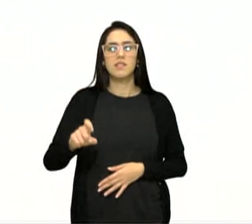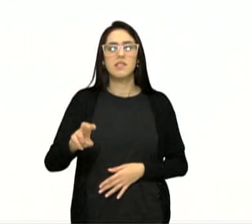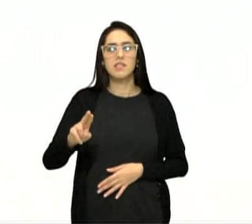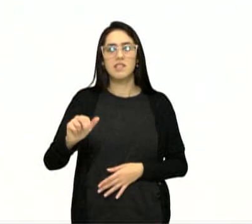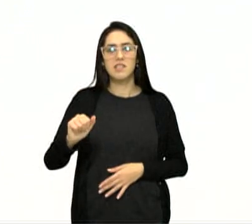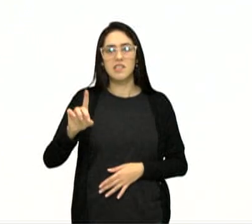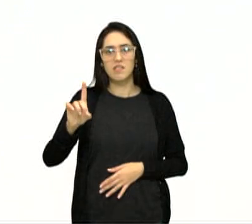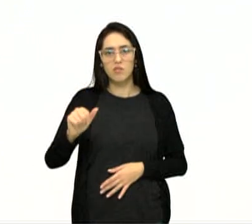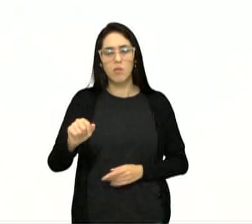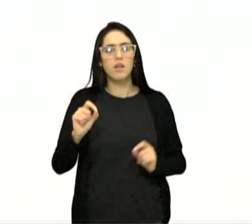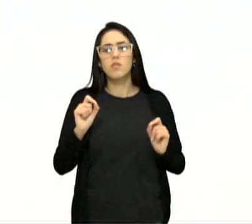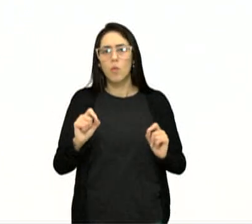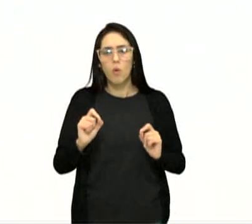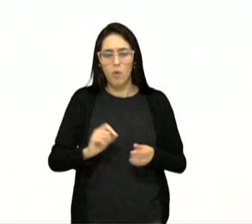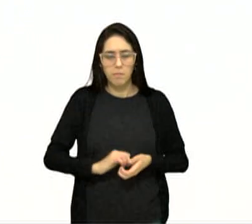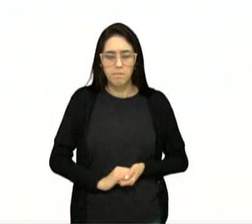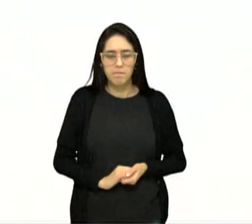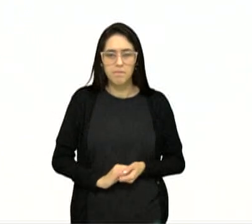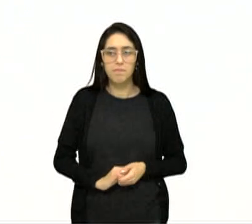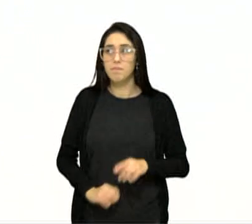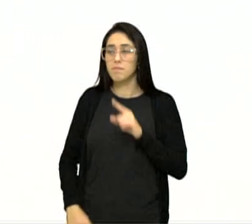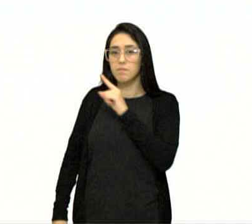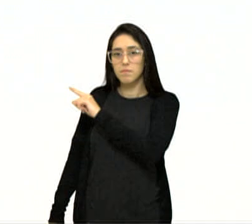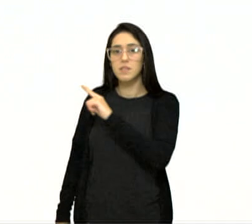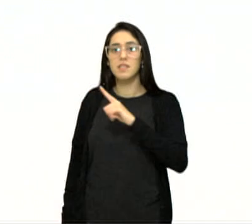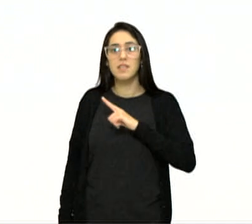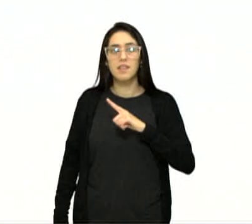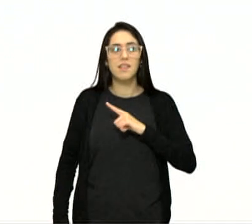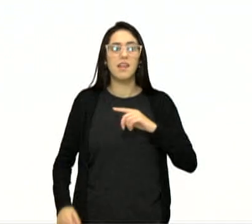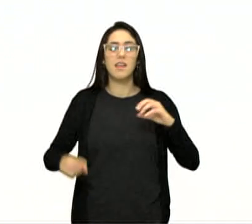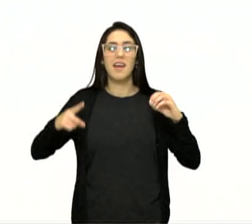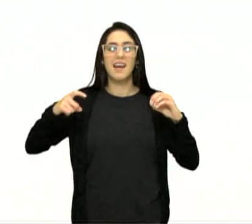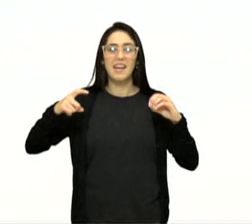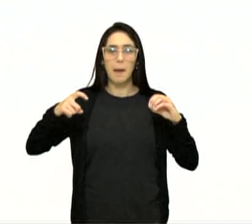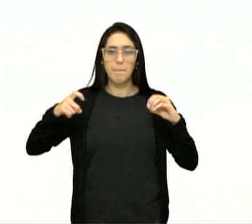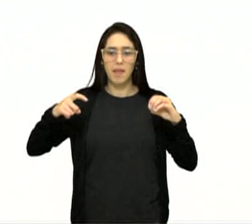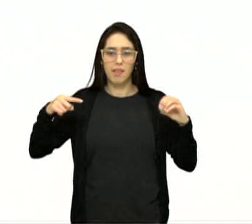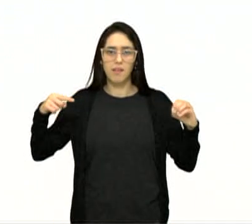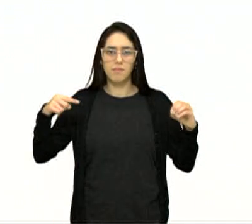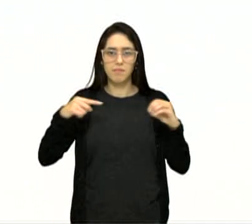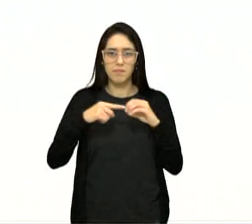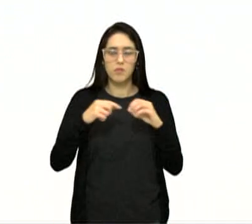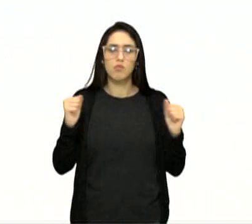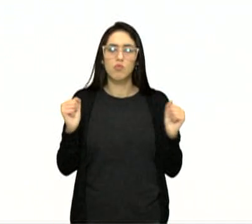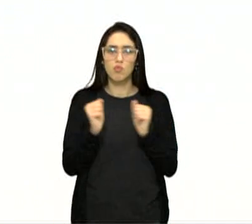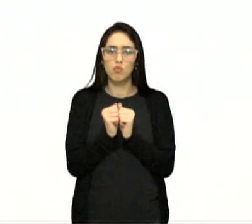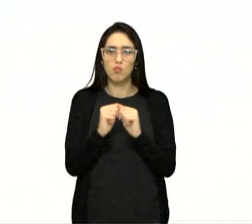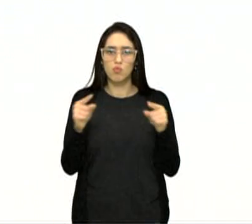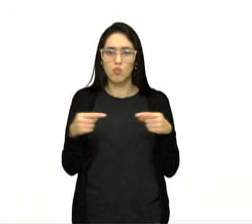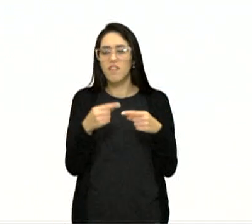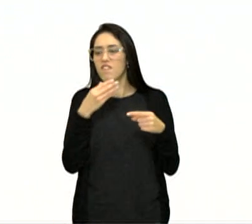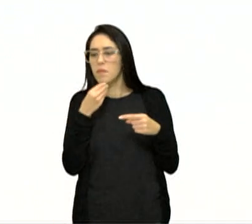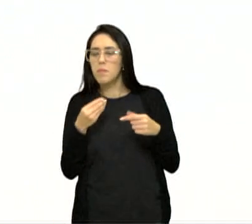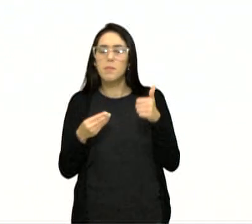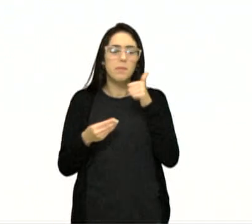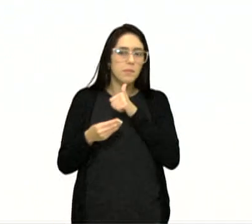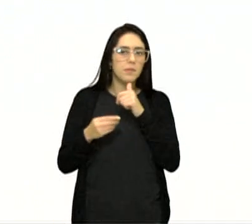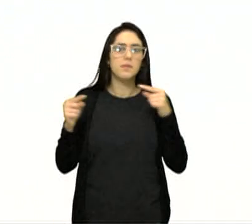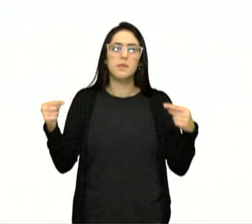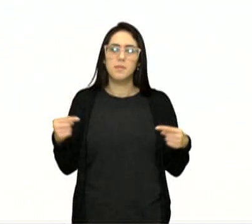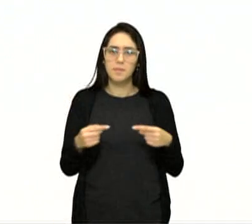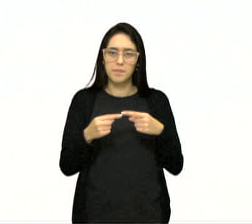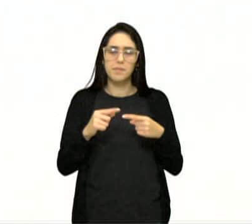tá? Nesse tipo de reprodução ocorre a fusão de gametas, tá? Então, o gameta masculino e feminino se unem e também algumas